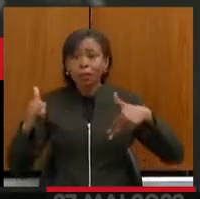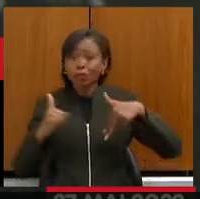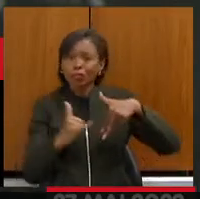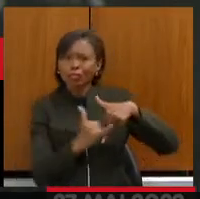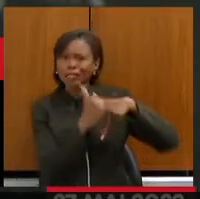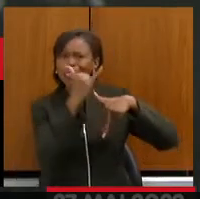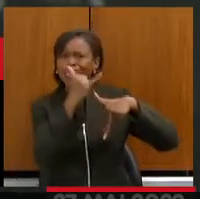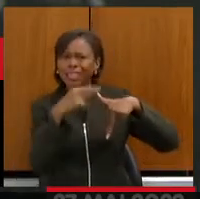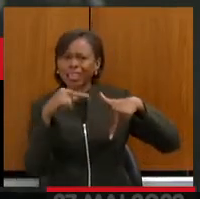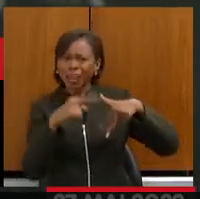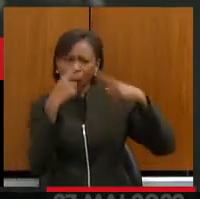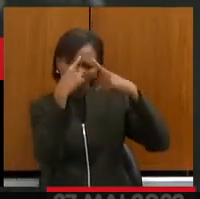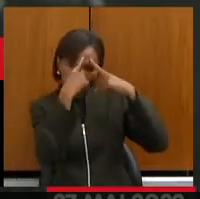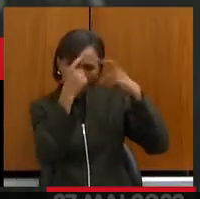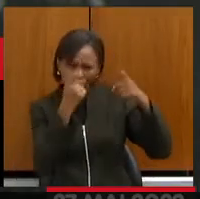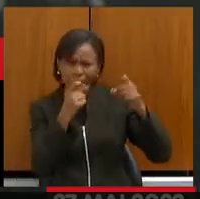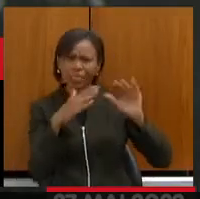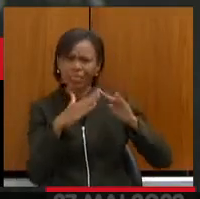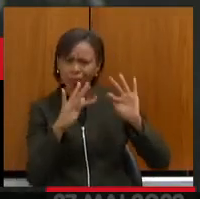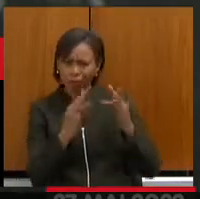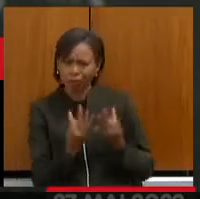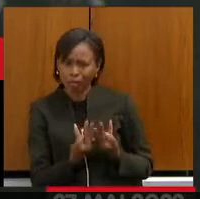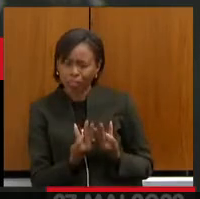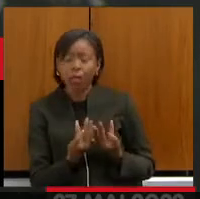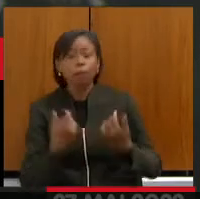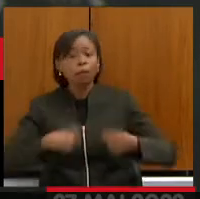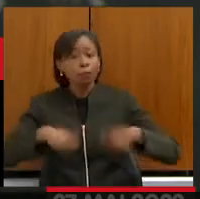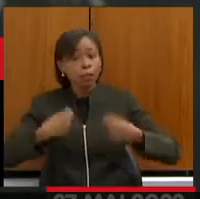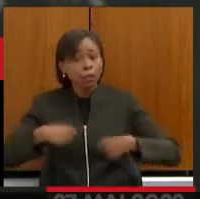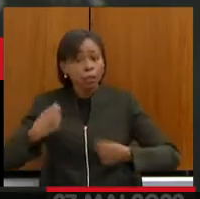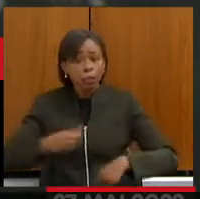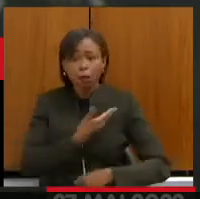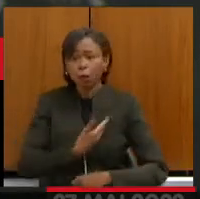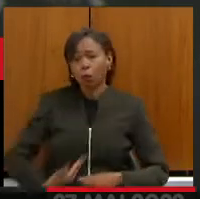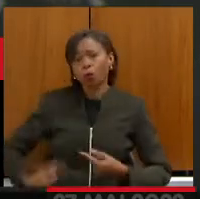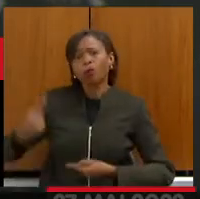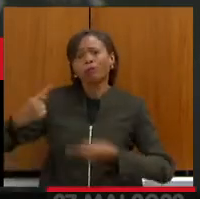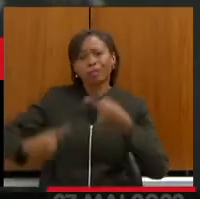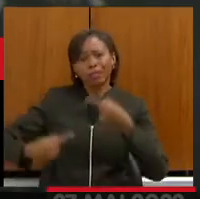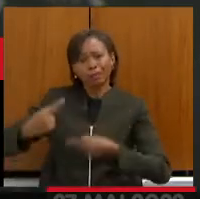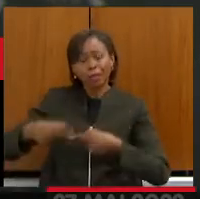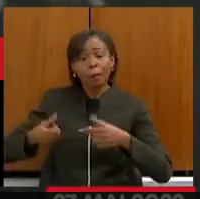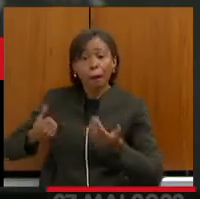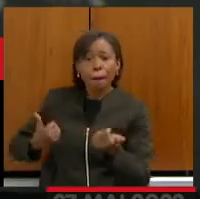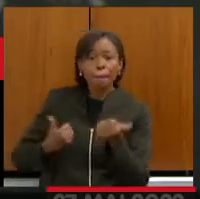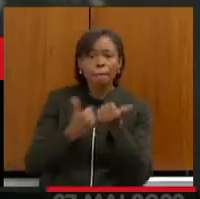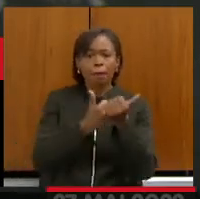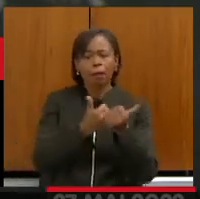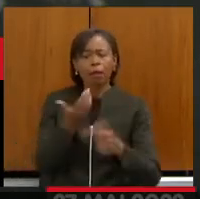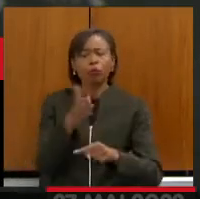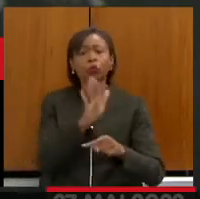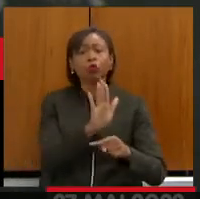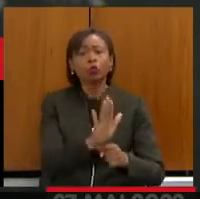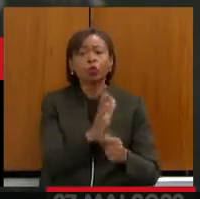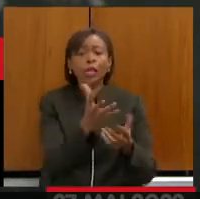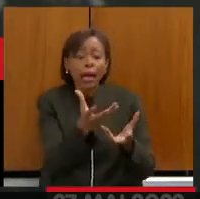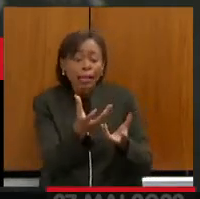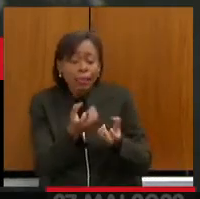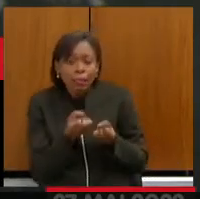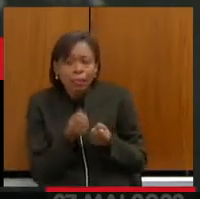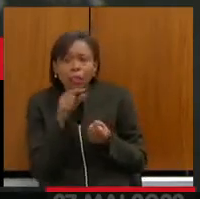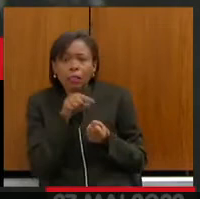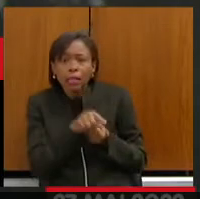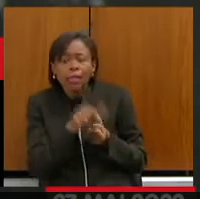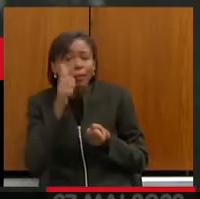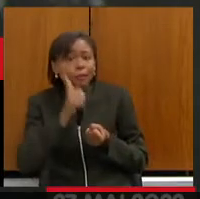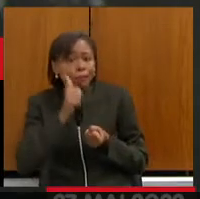mulher vítima de violência doméstica nós precisamos de políticas públicas que apoiem que busca em que acolham essas